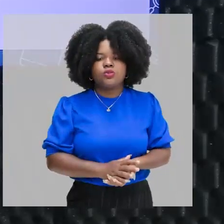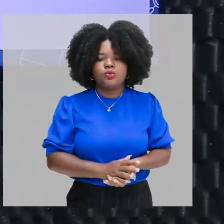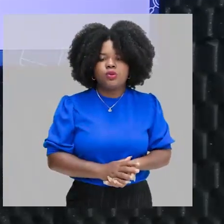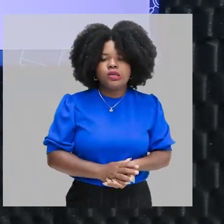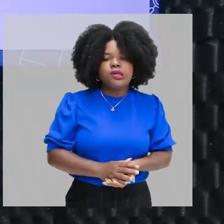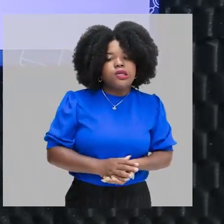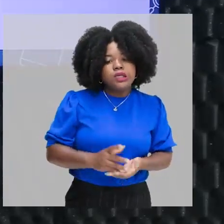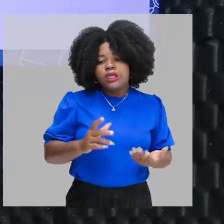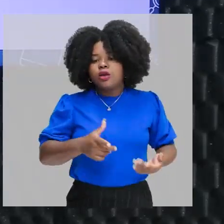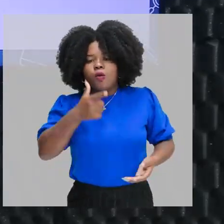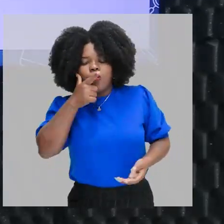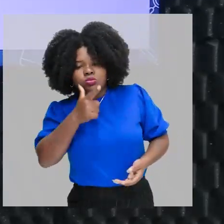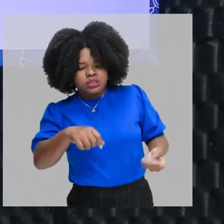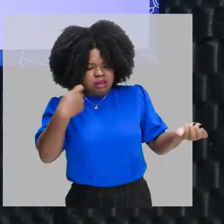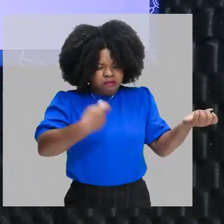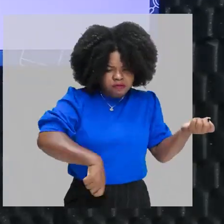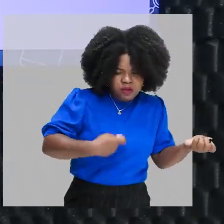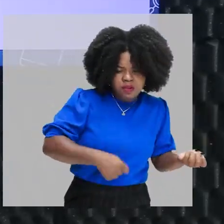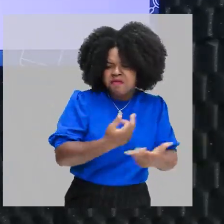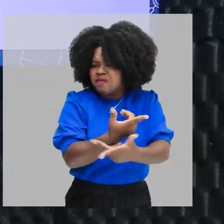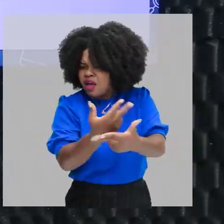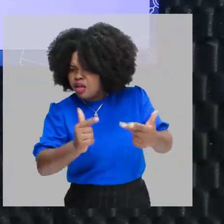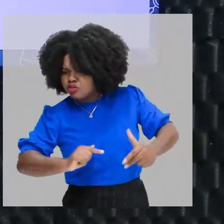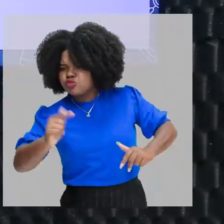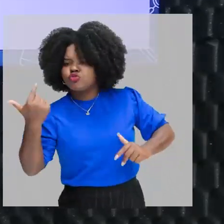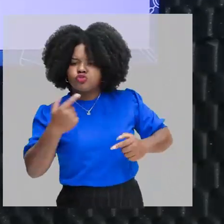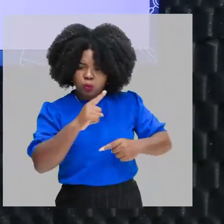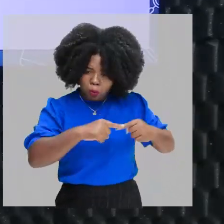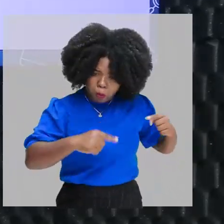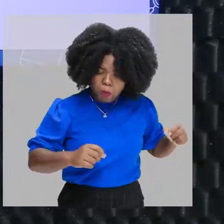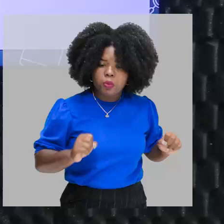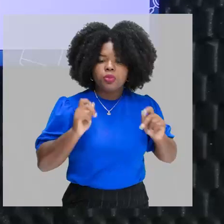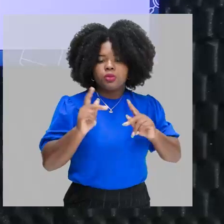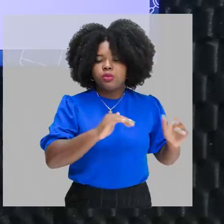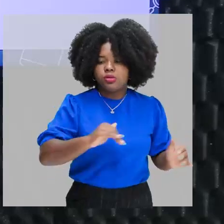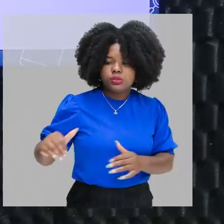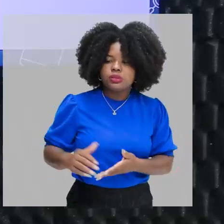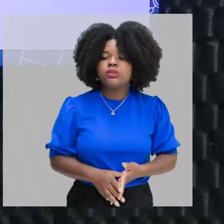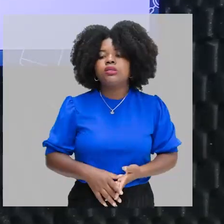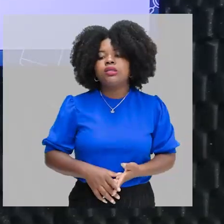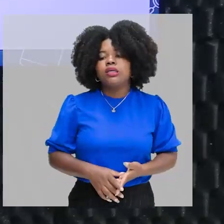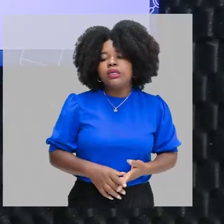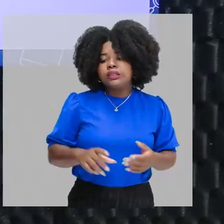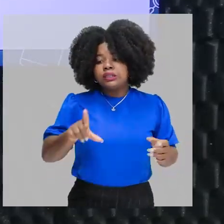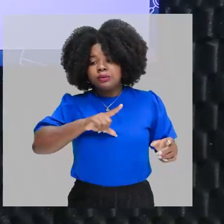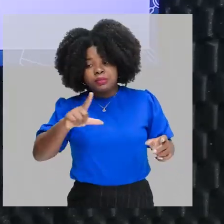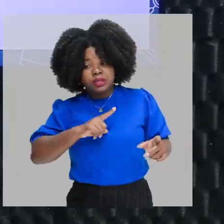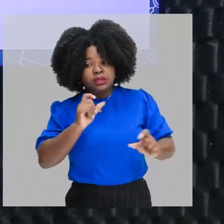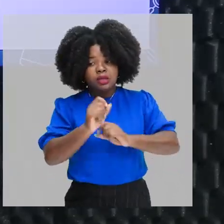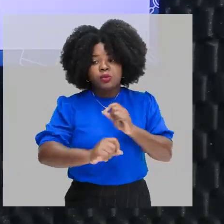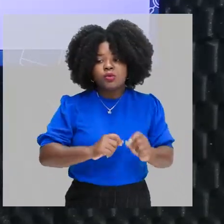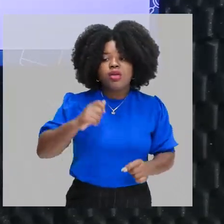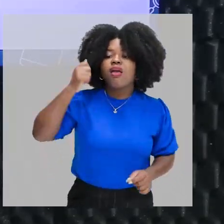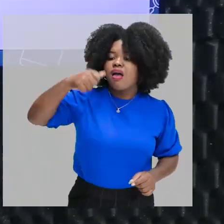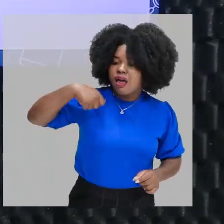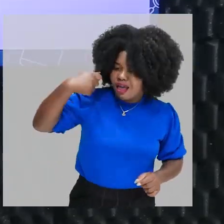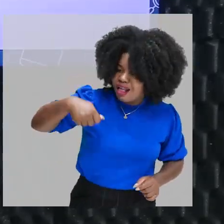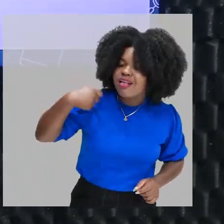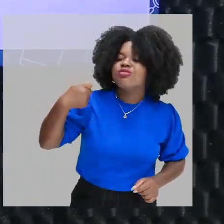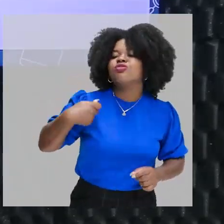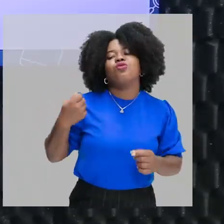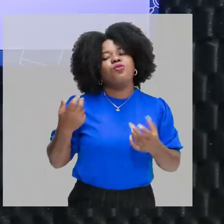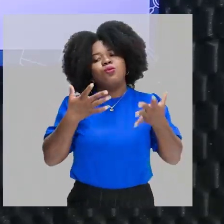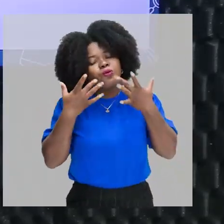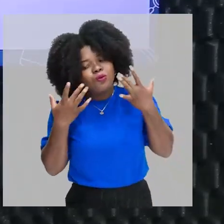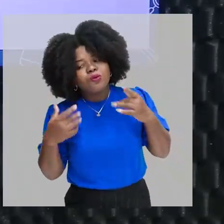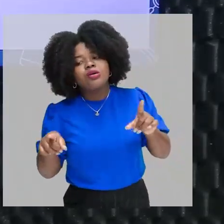instrumentos diferentes, cantor e também ator. Ele fez participações especiais em filmes, em séries, em